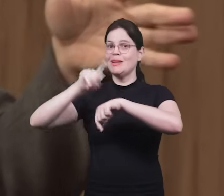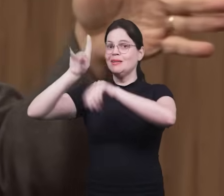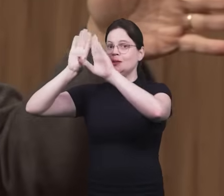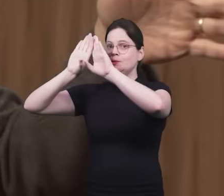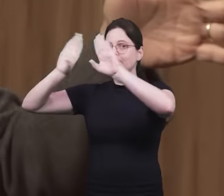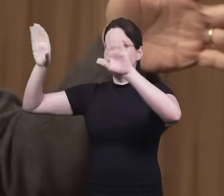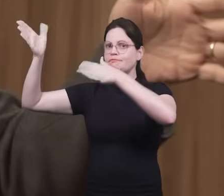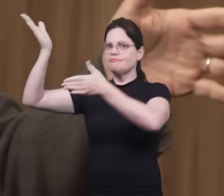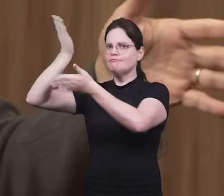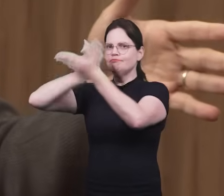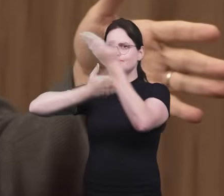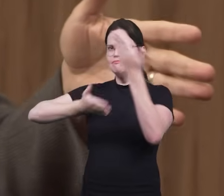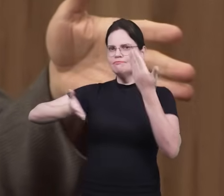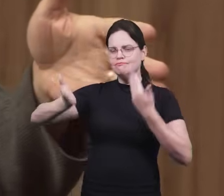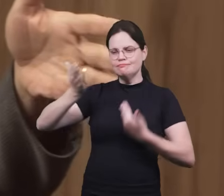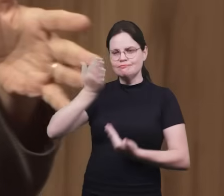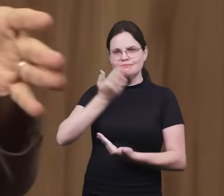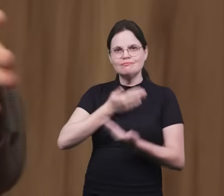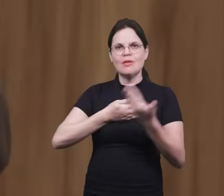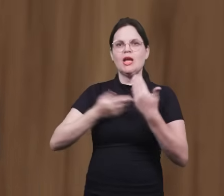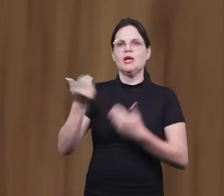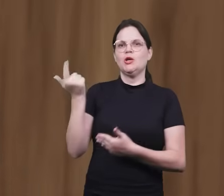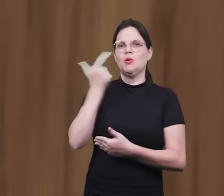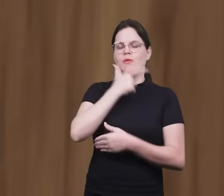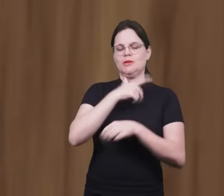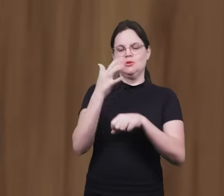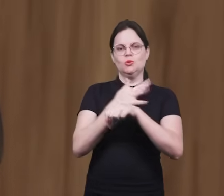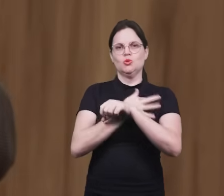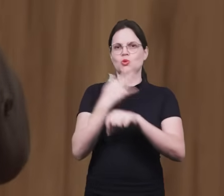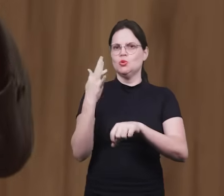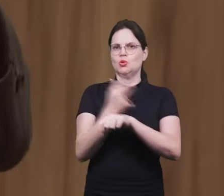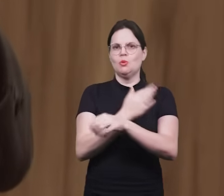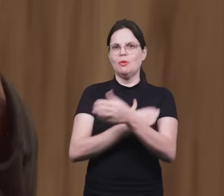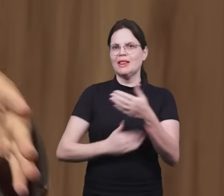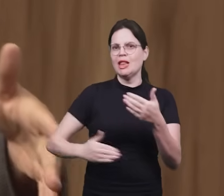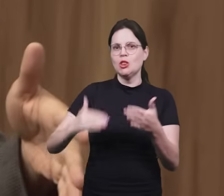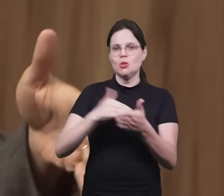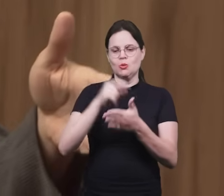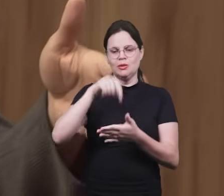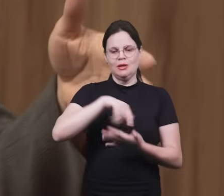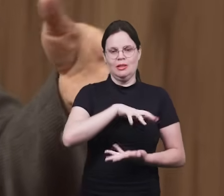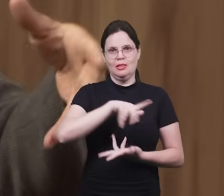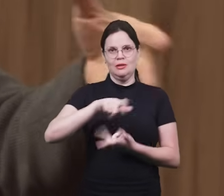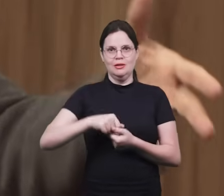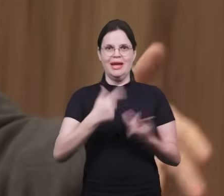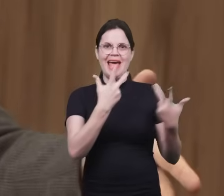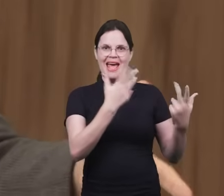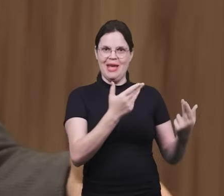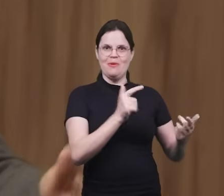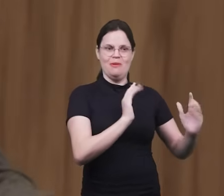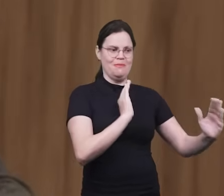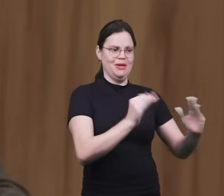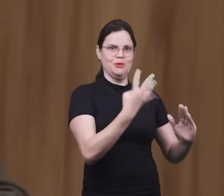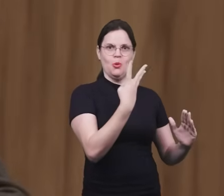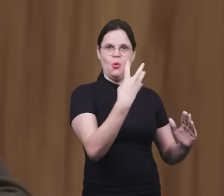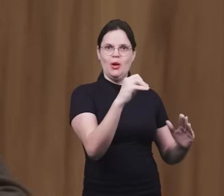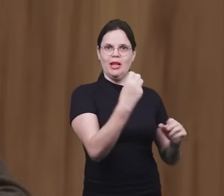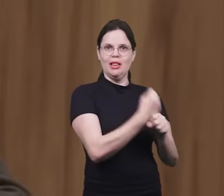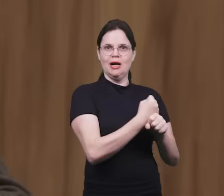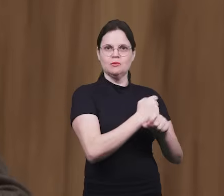eternidade e faz com que a igreja atravesse todo esse deserto. E nós vamos ver aqui os 40 anos de Israel no